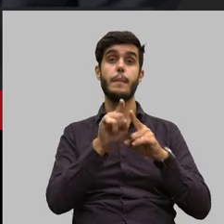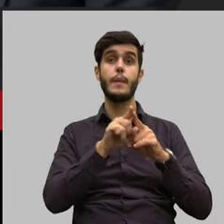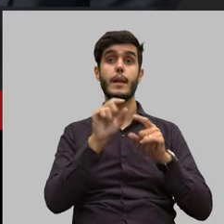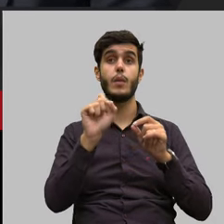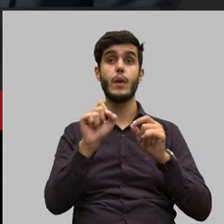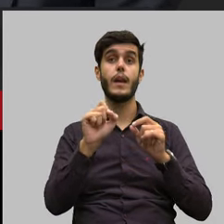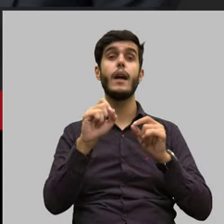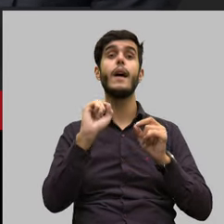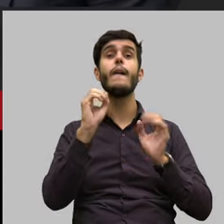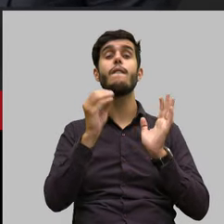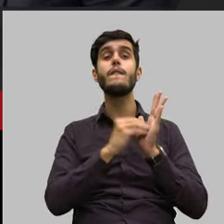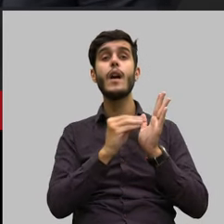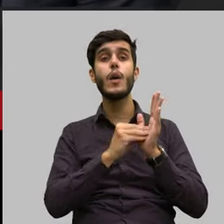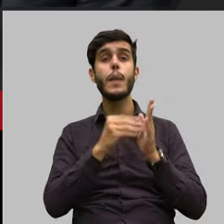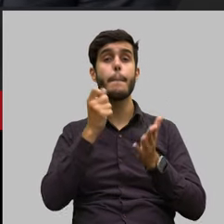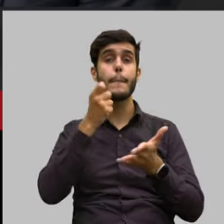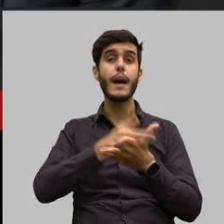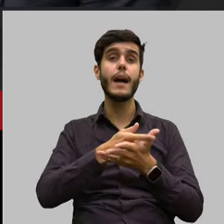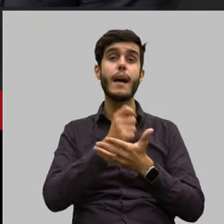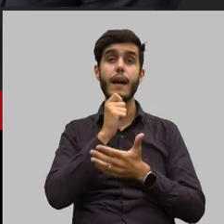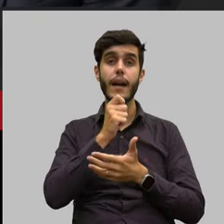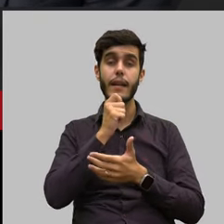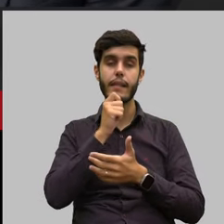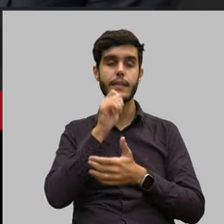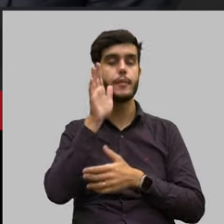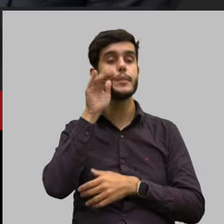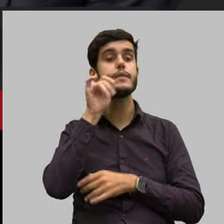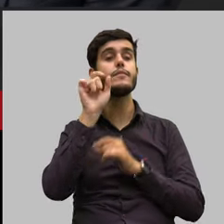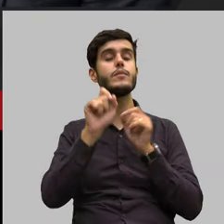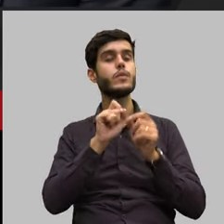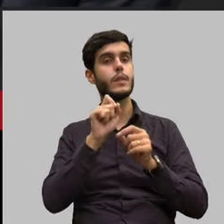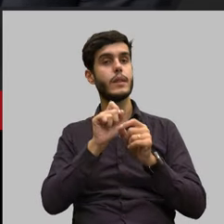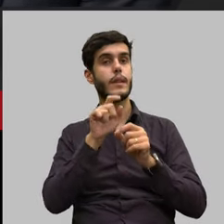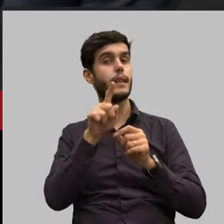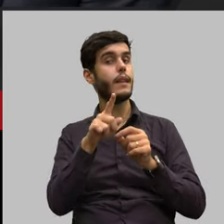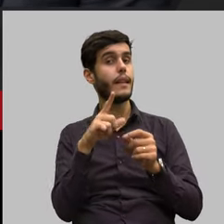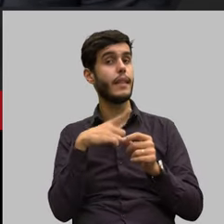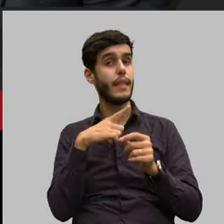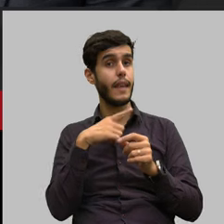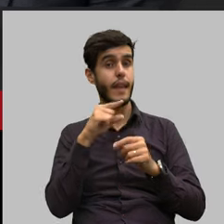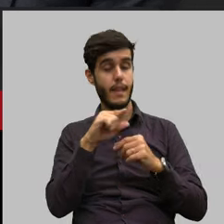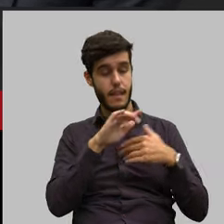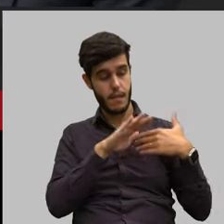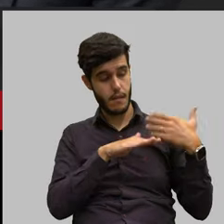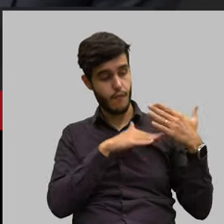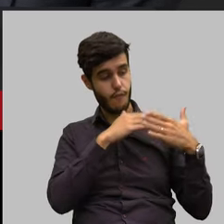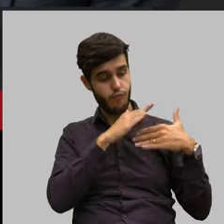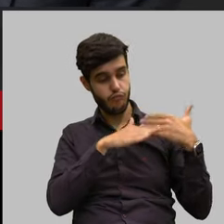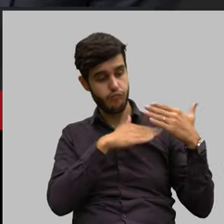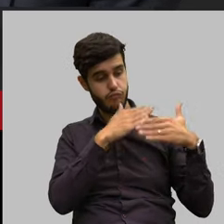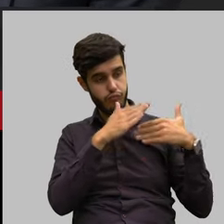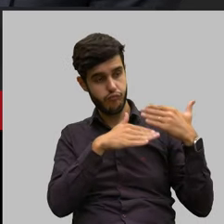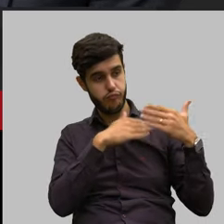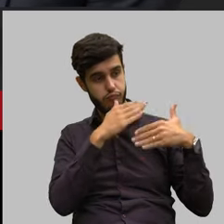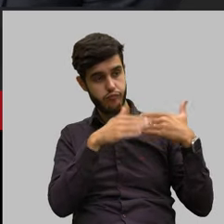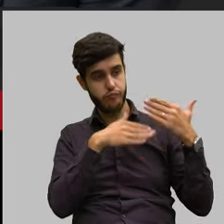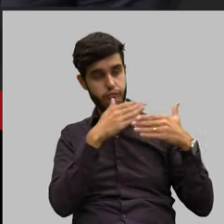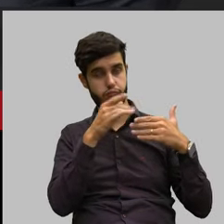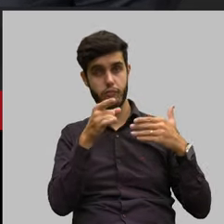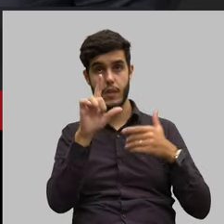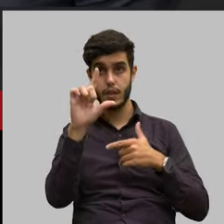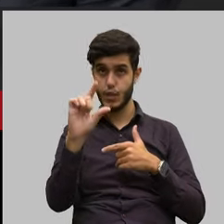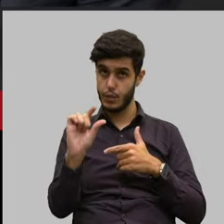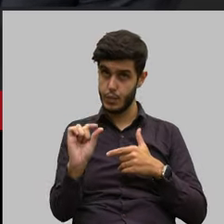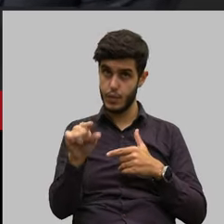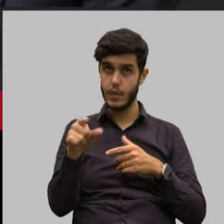pagar observamos ali uma uma uma evolução né tendendo a uma diminuição nos